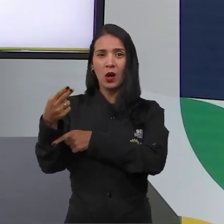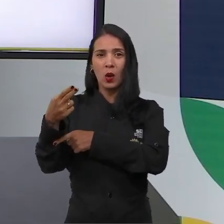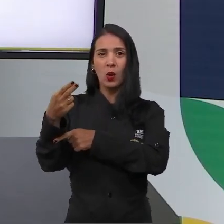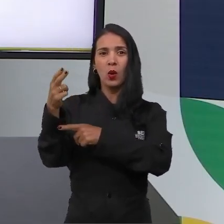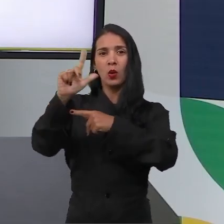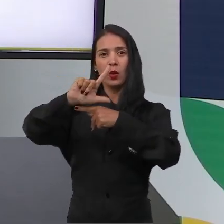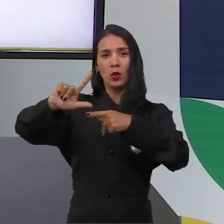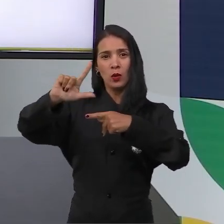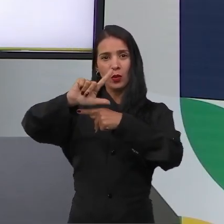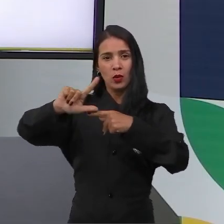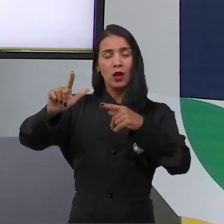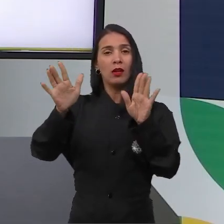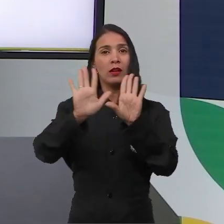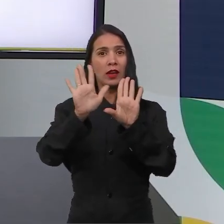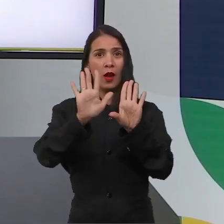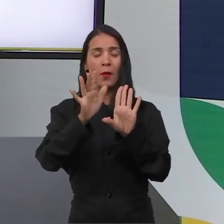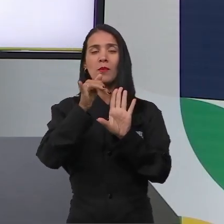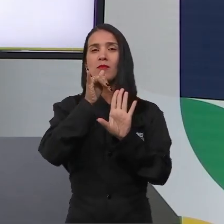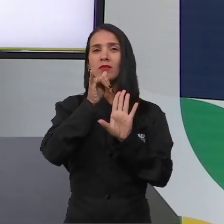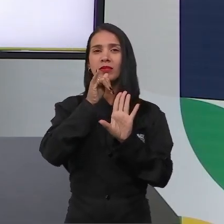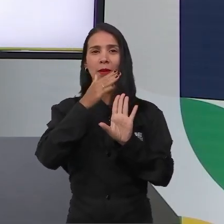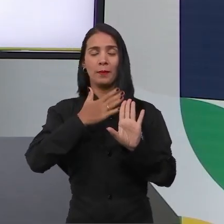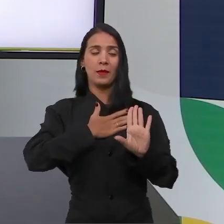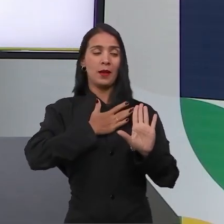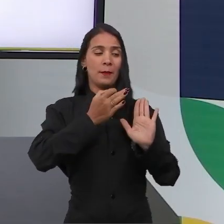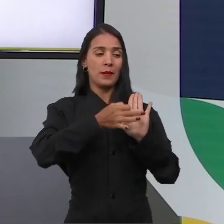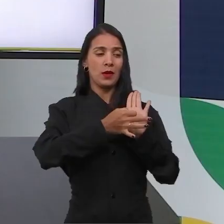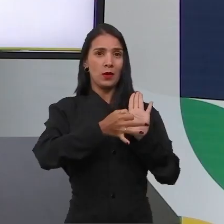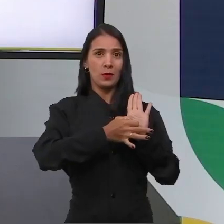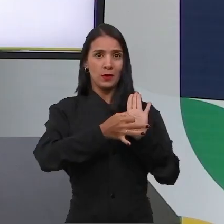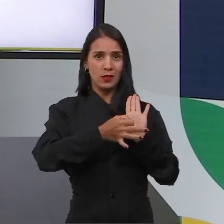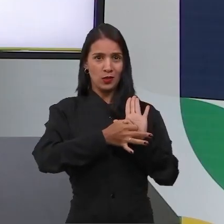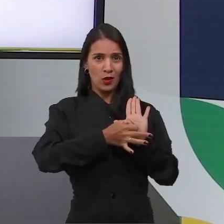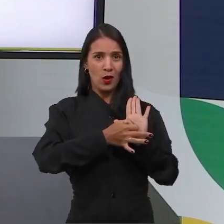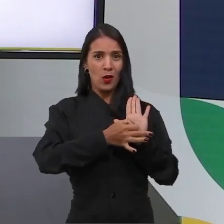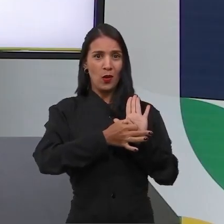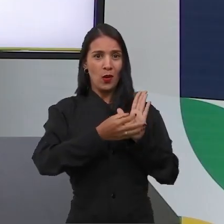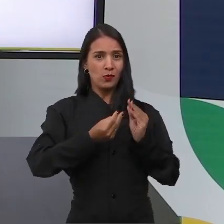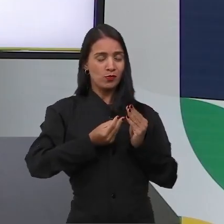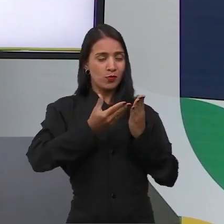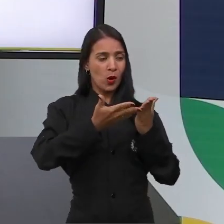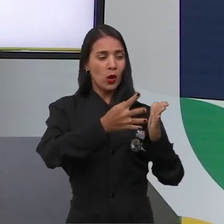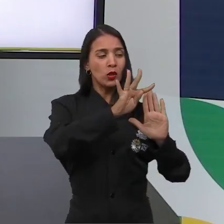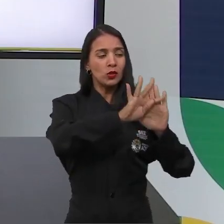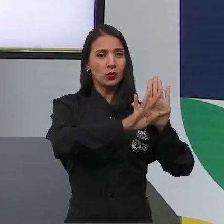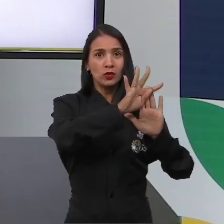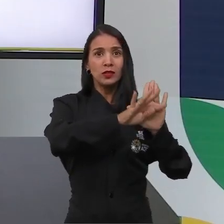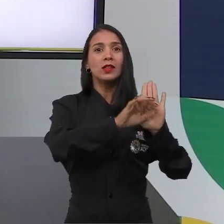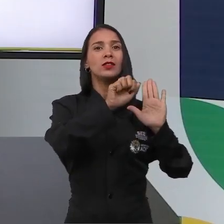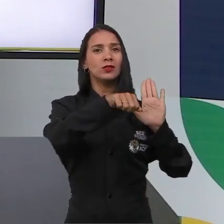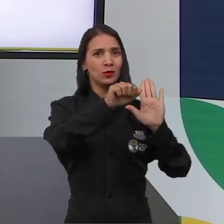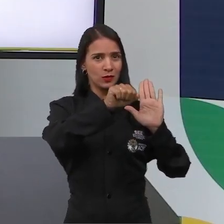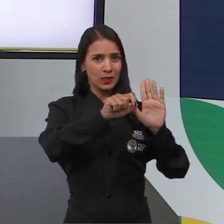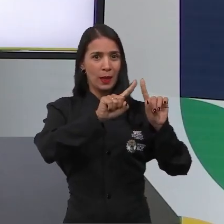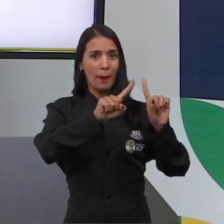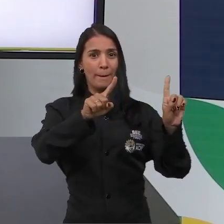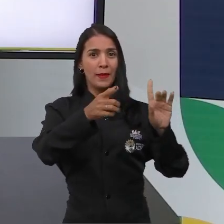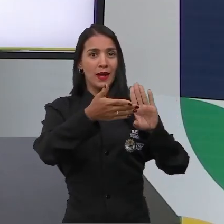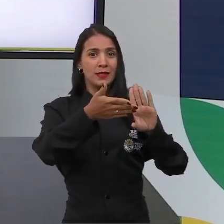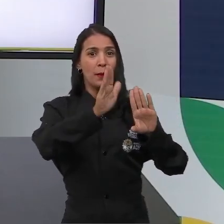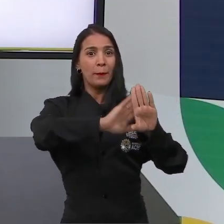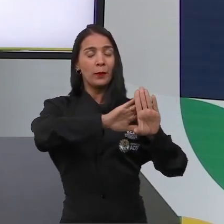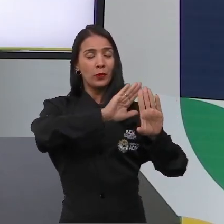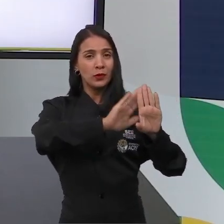ali a sua opinião em si, a gente deixa o texto mais focado no conteúdo e não no emissor. E aí